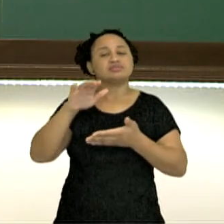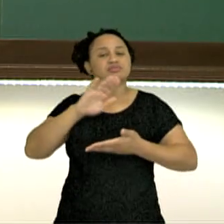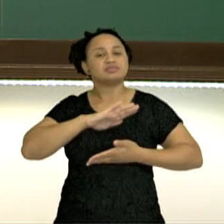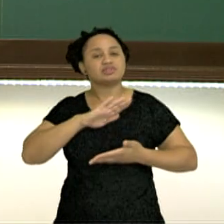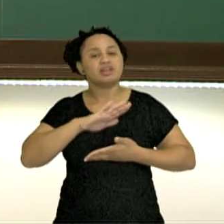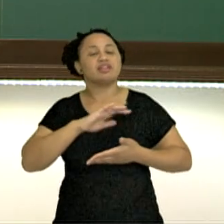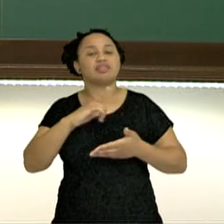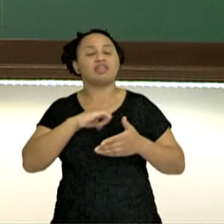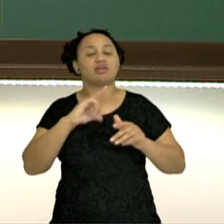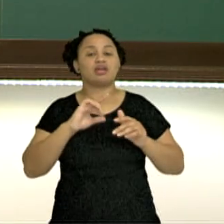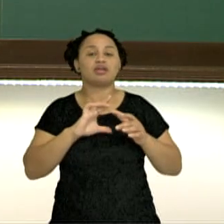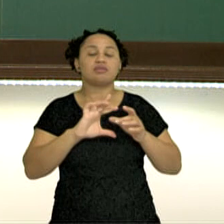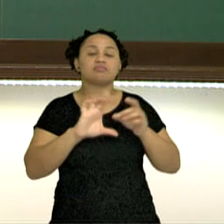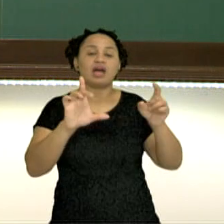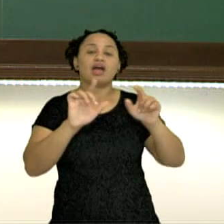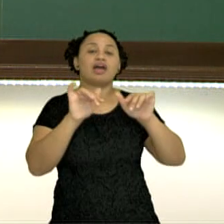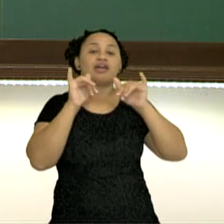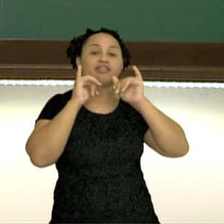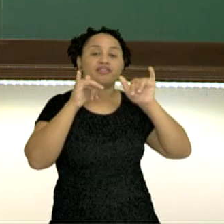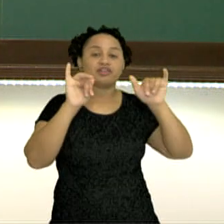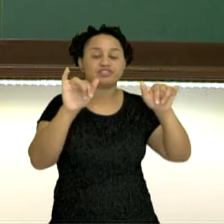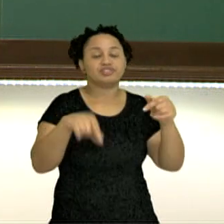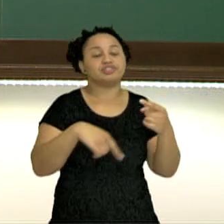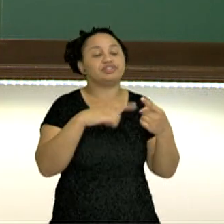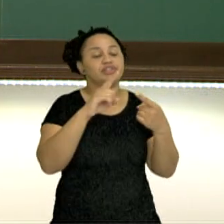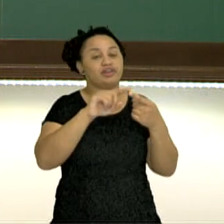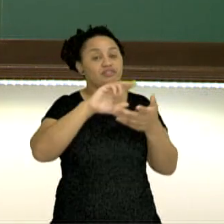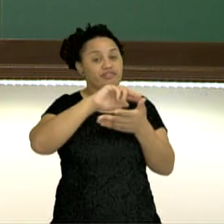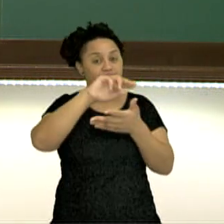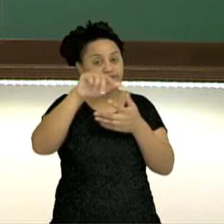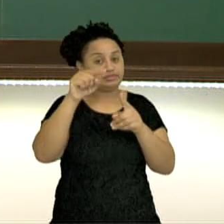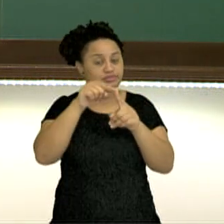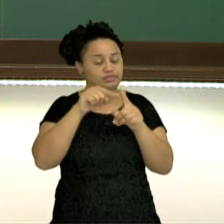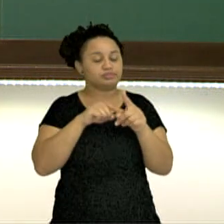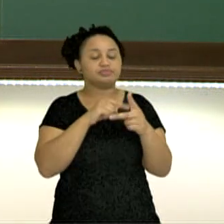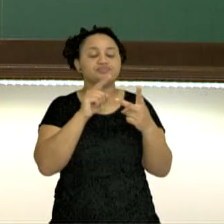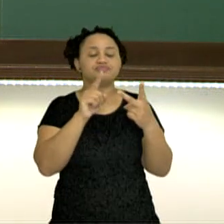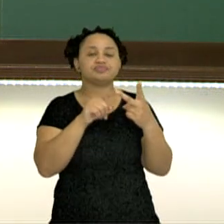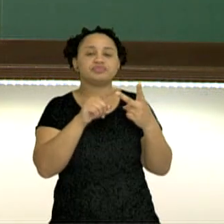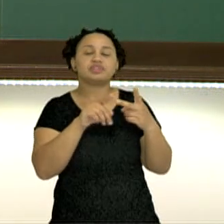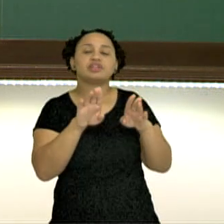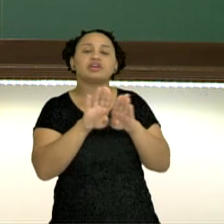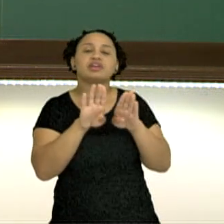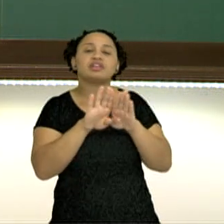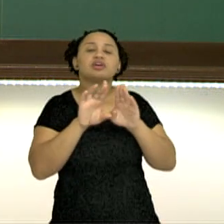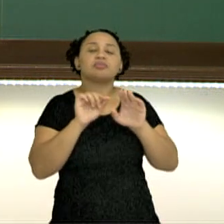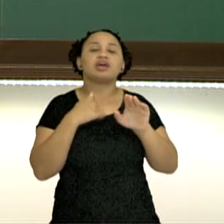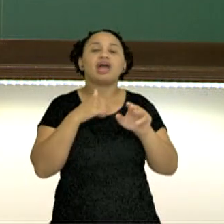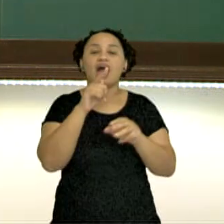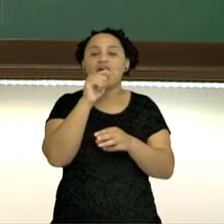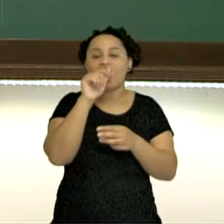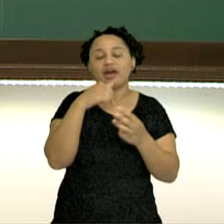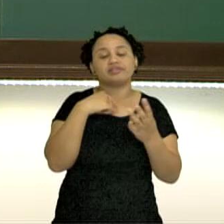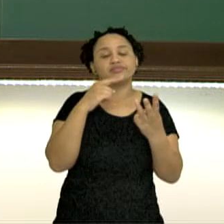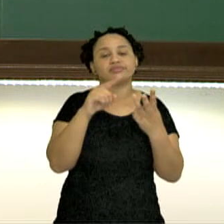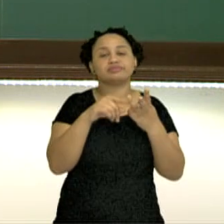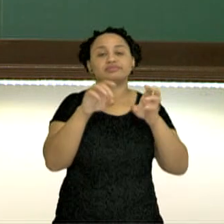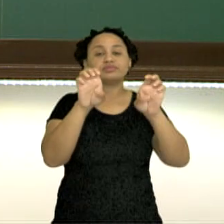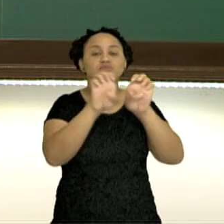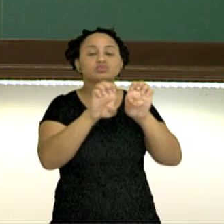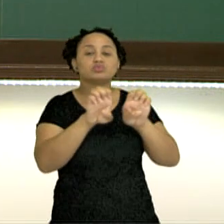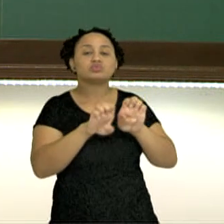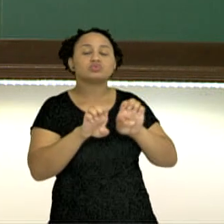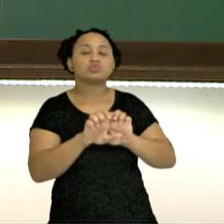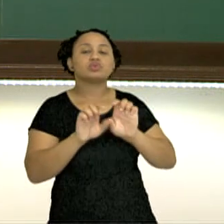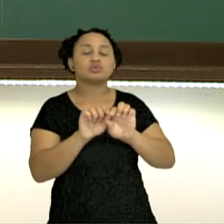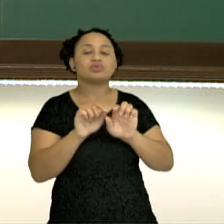a disponibilidade de fontes de energias diversificadas, podemos estabelecer a disponibilidade de água, de uma